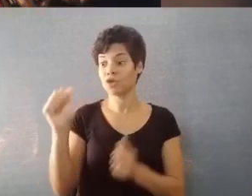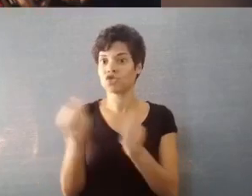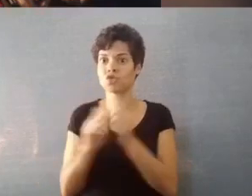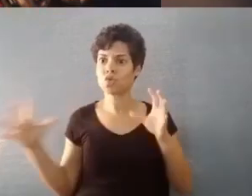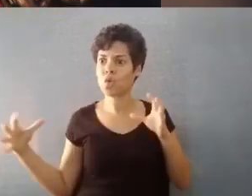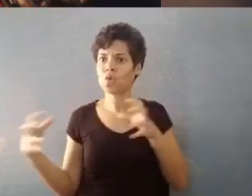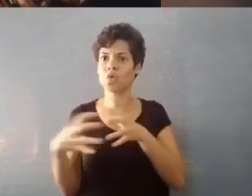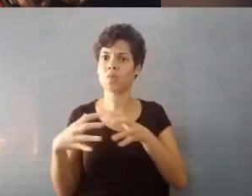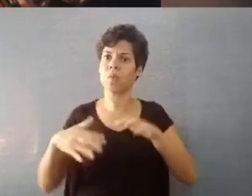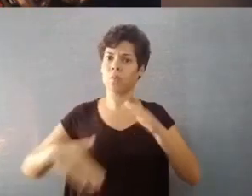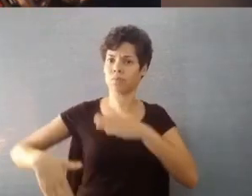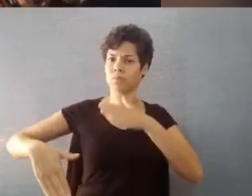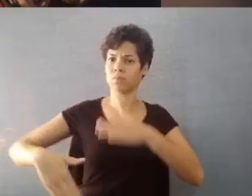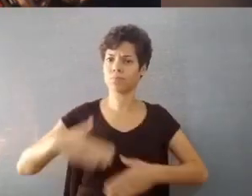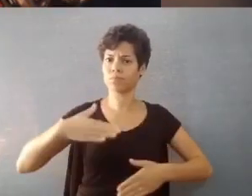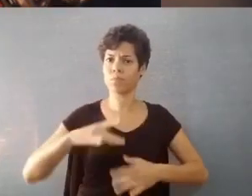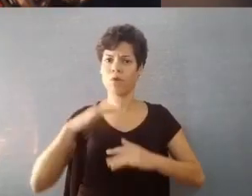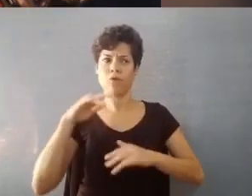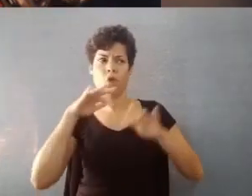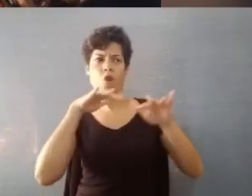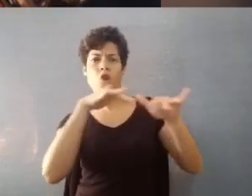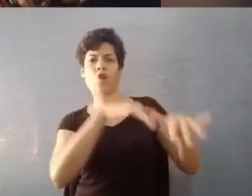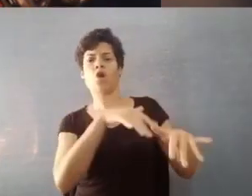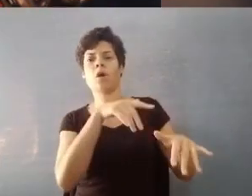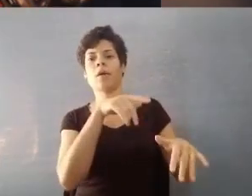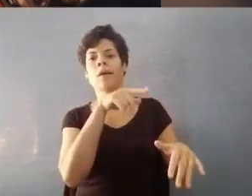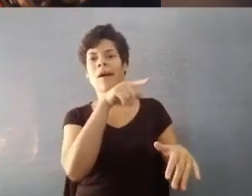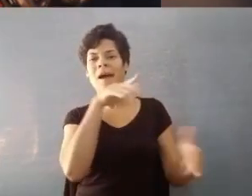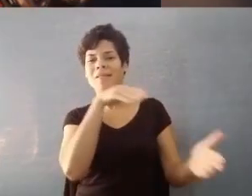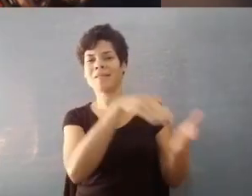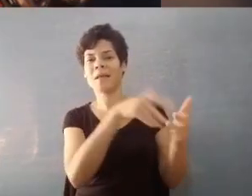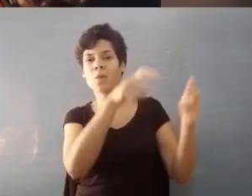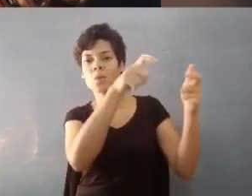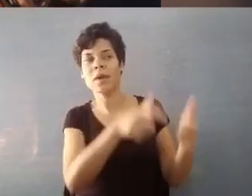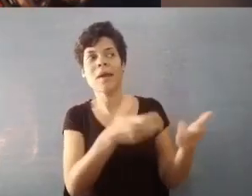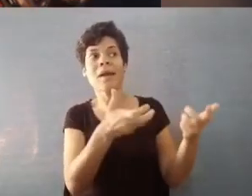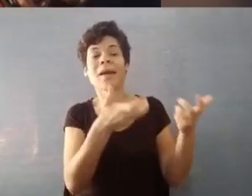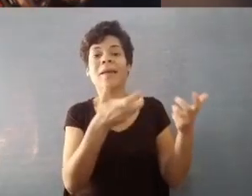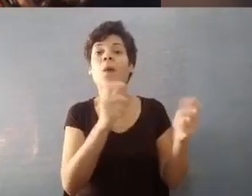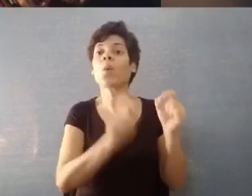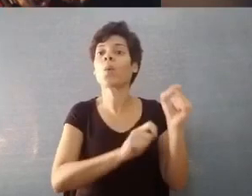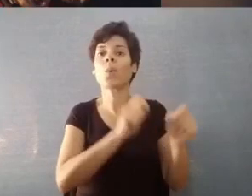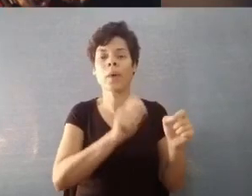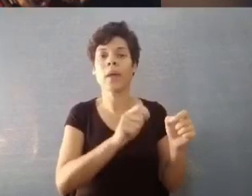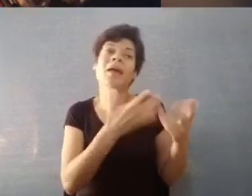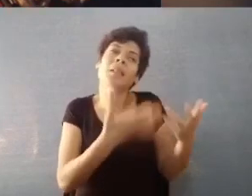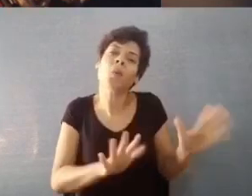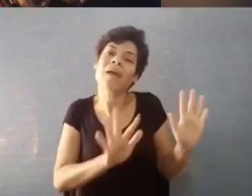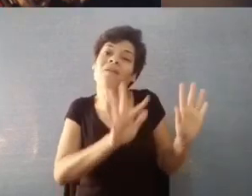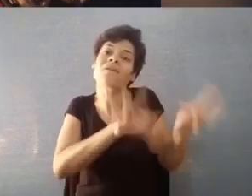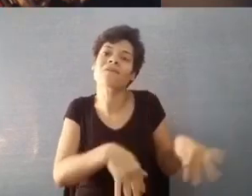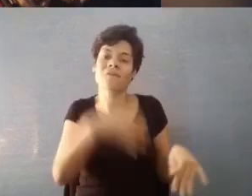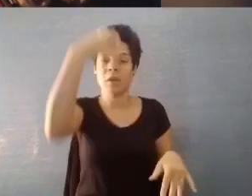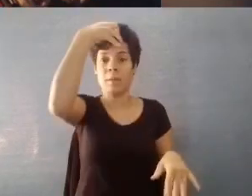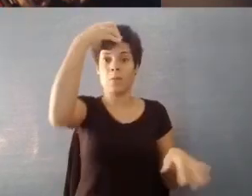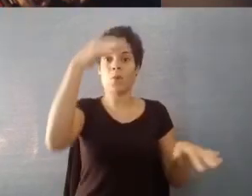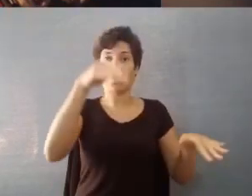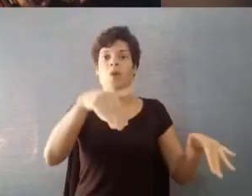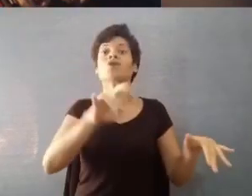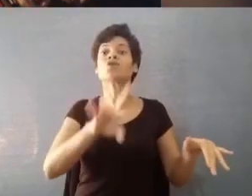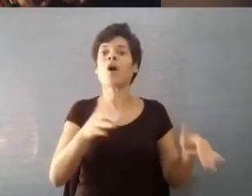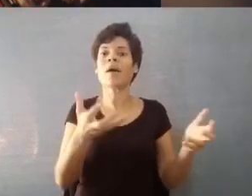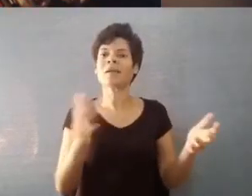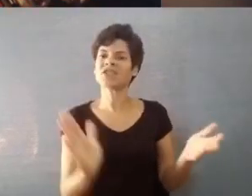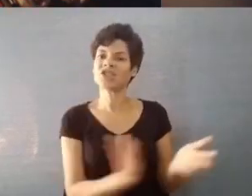É até possível que ele não quisesse derrubar a monarquia, mas apenas o chefe do